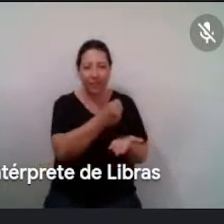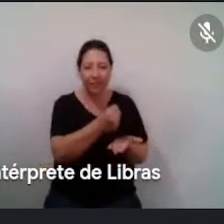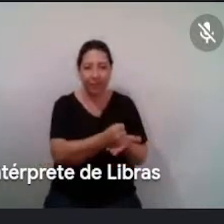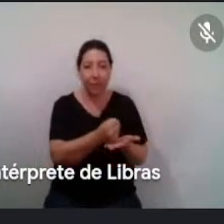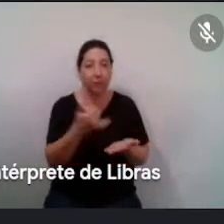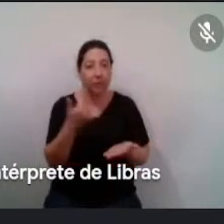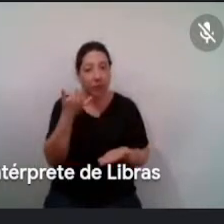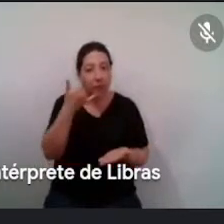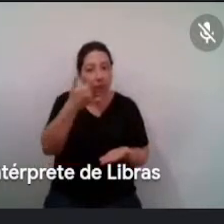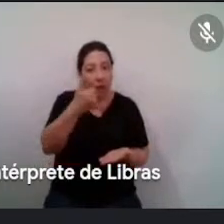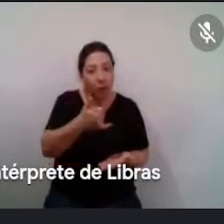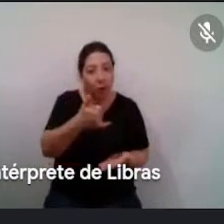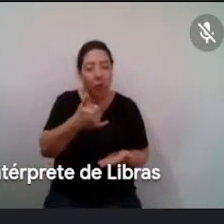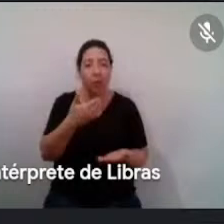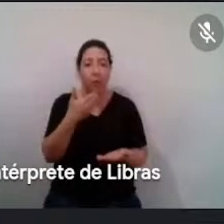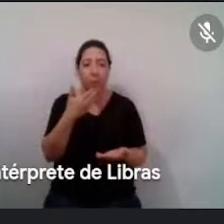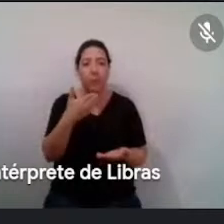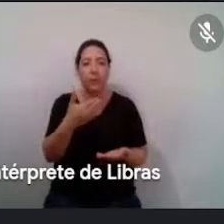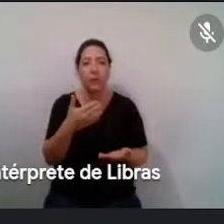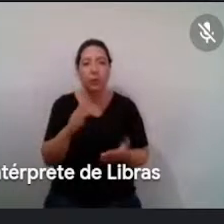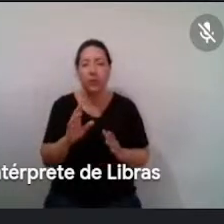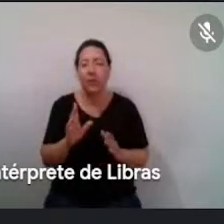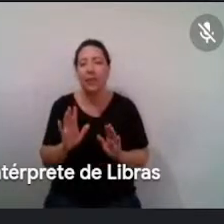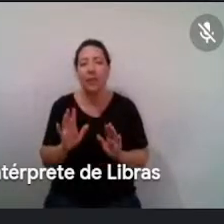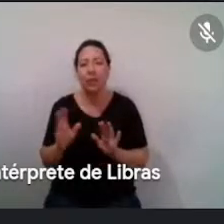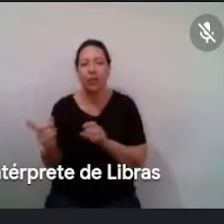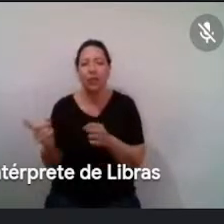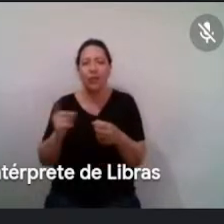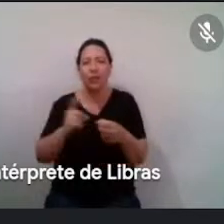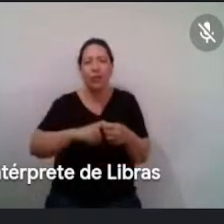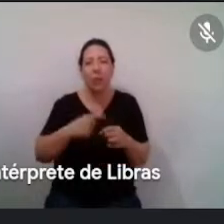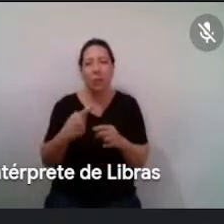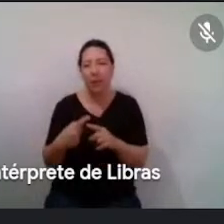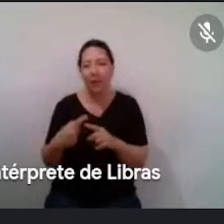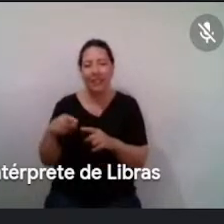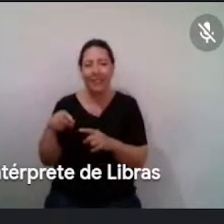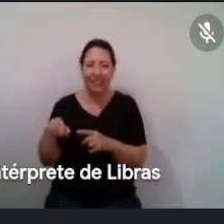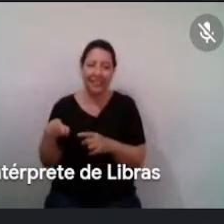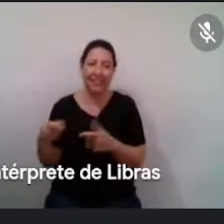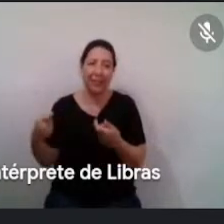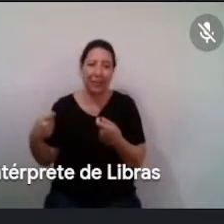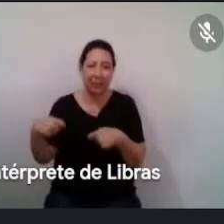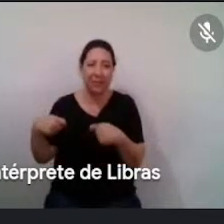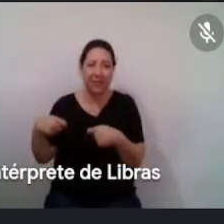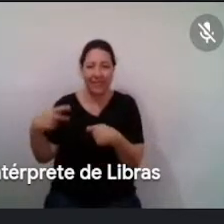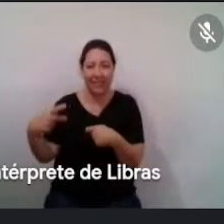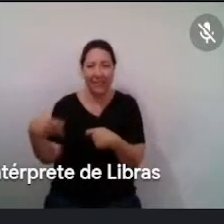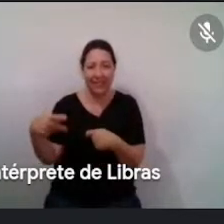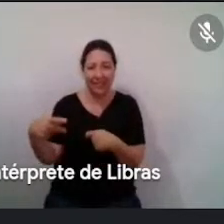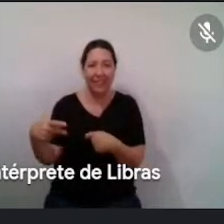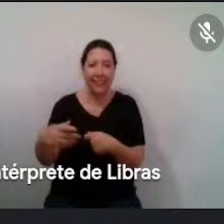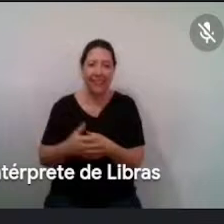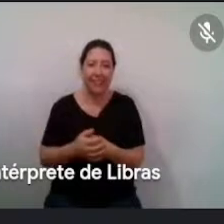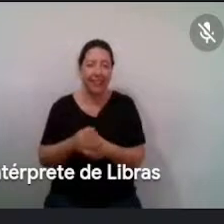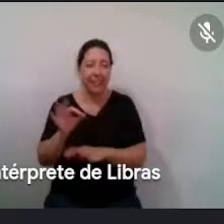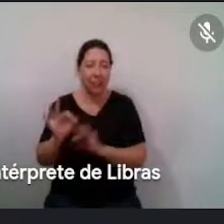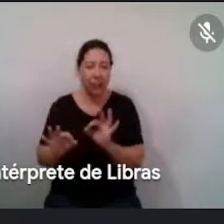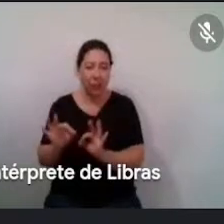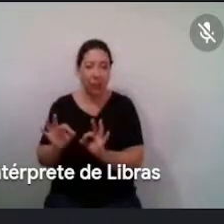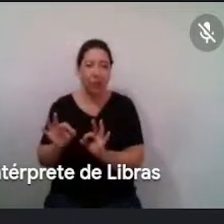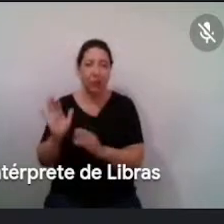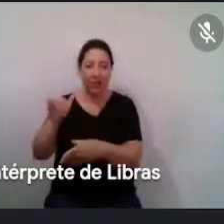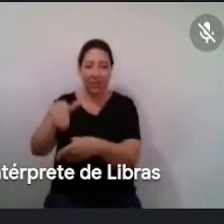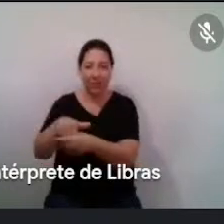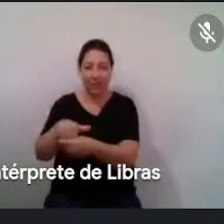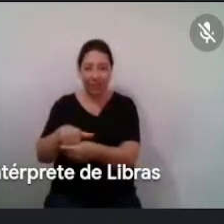não levasse adiante a devolução, porque faz muita falta na justiça eleitoral, principalmente agora com o pleito.